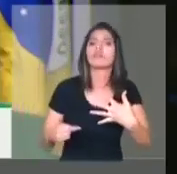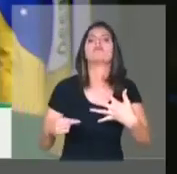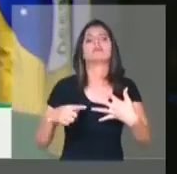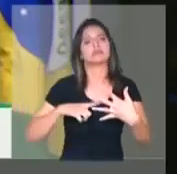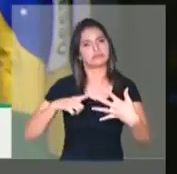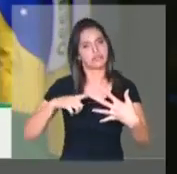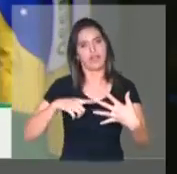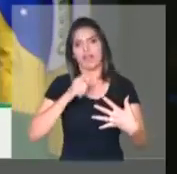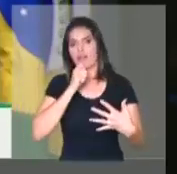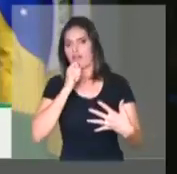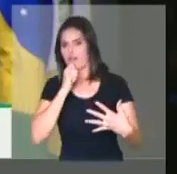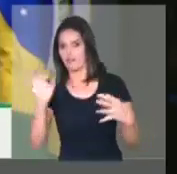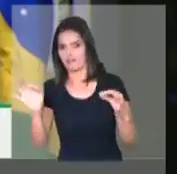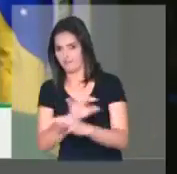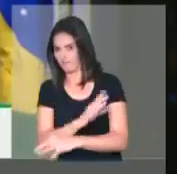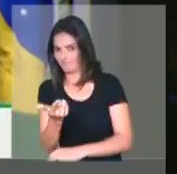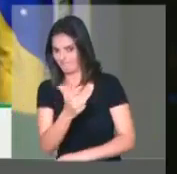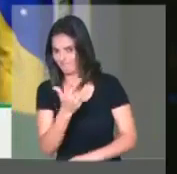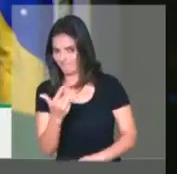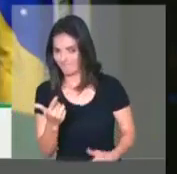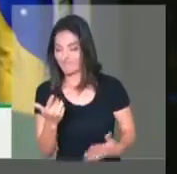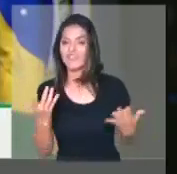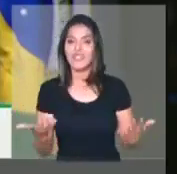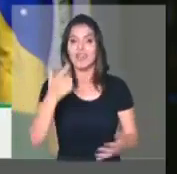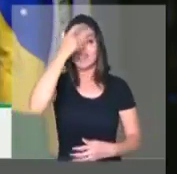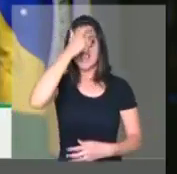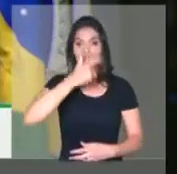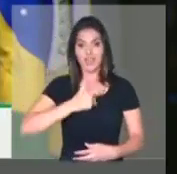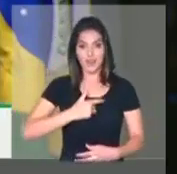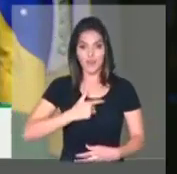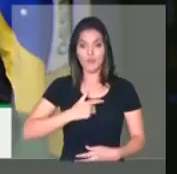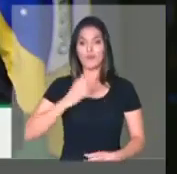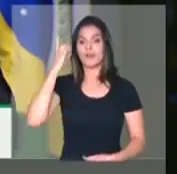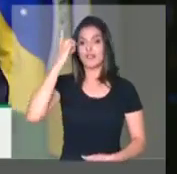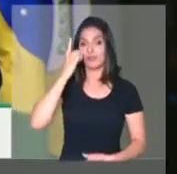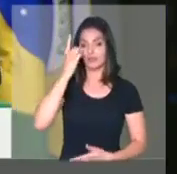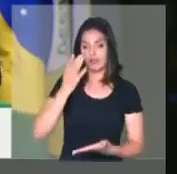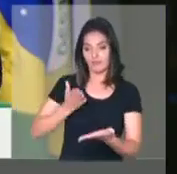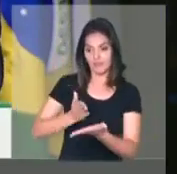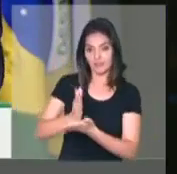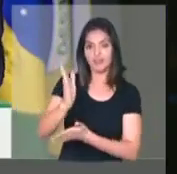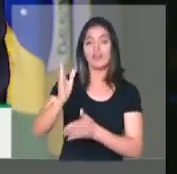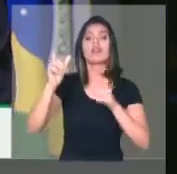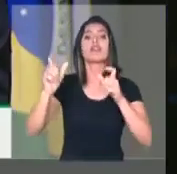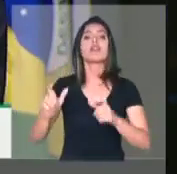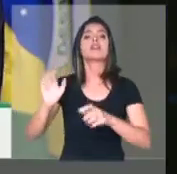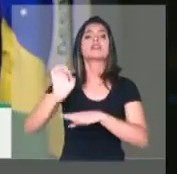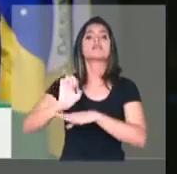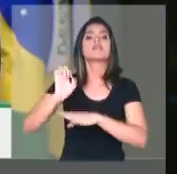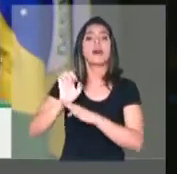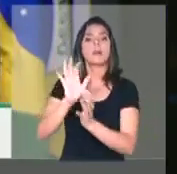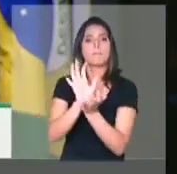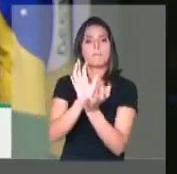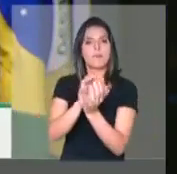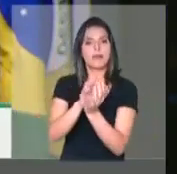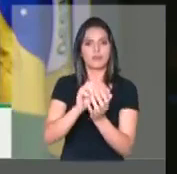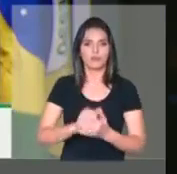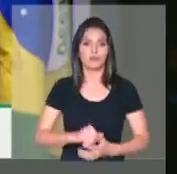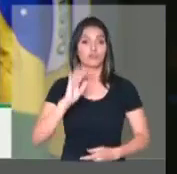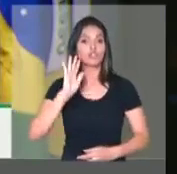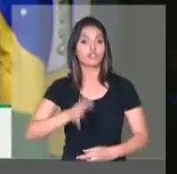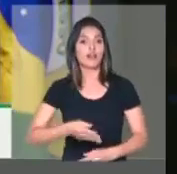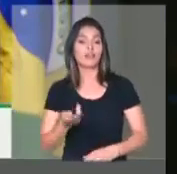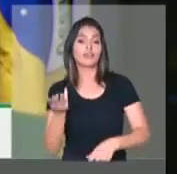sobre nós. Como deputado eleito por Pernambuco, no meu terceiro mandato, que muito me orgulho,